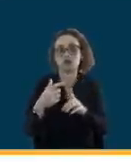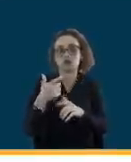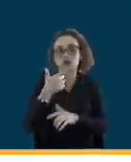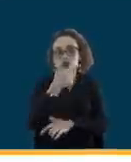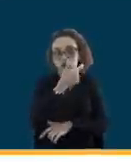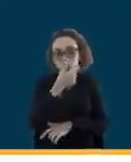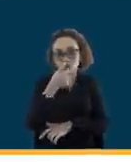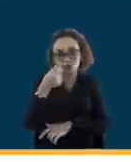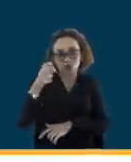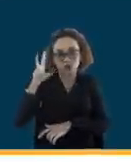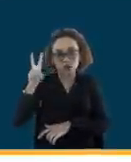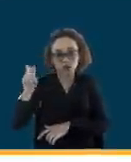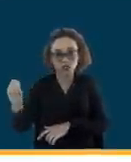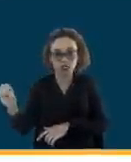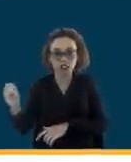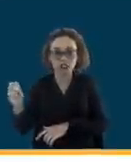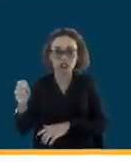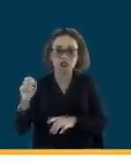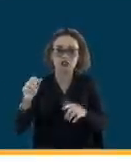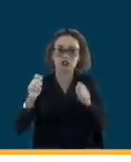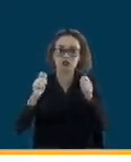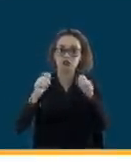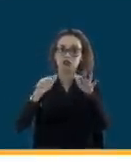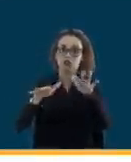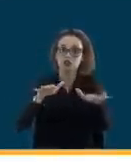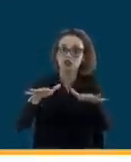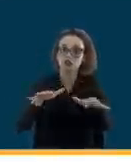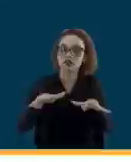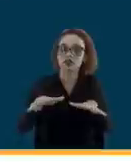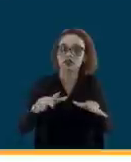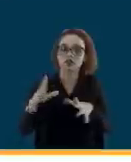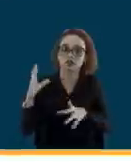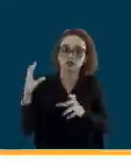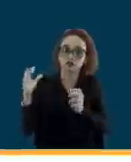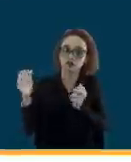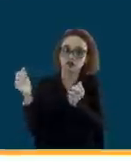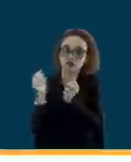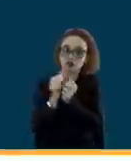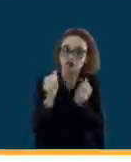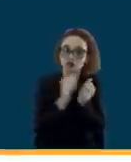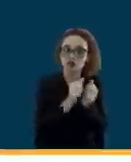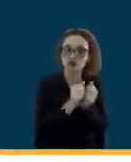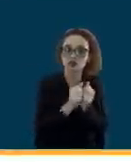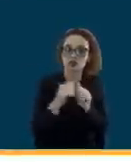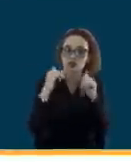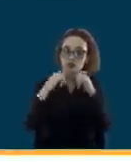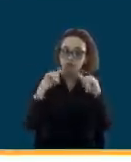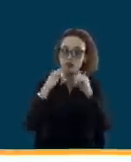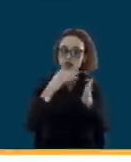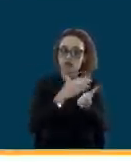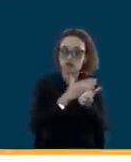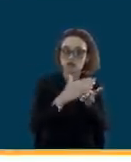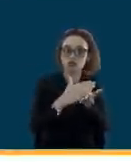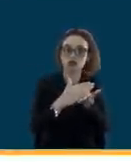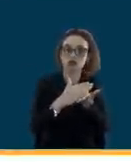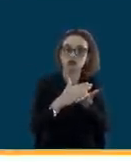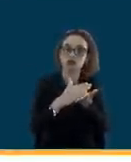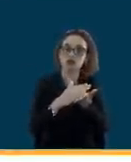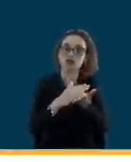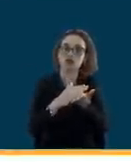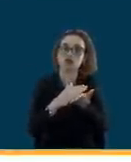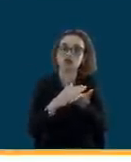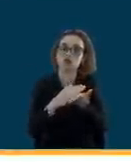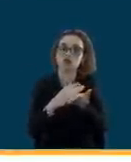2.500 e tantas manifestações que nós juntamos na época como informação inicial, pegamos um certo